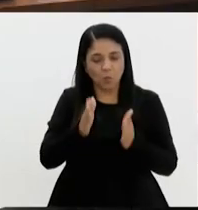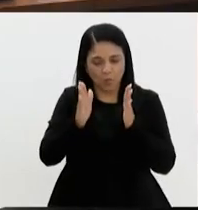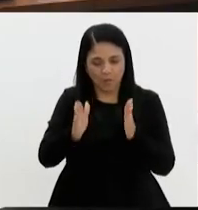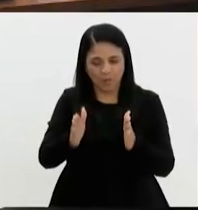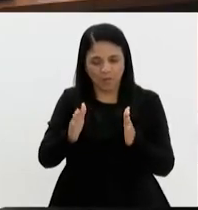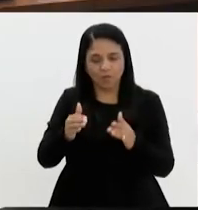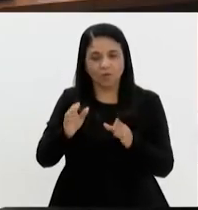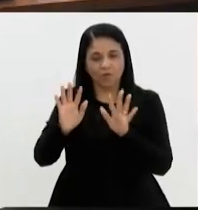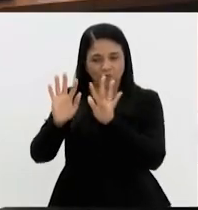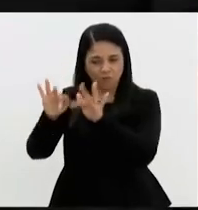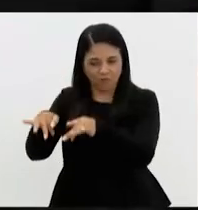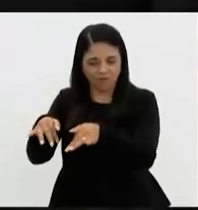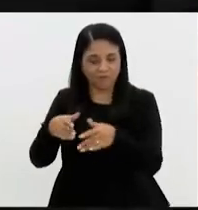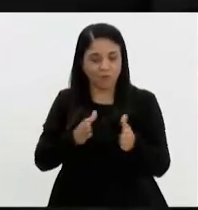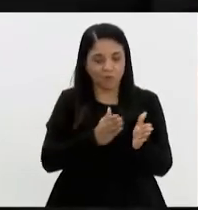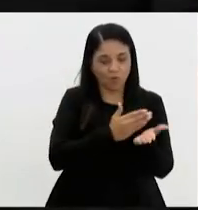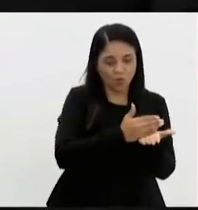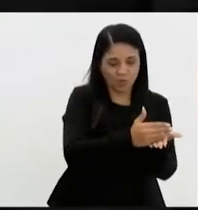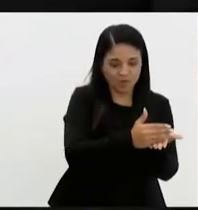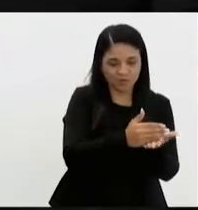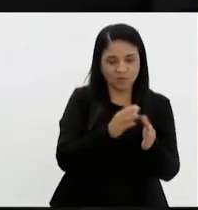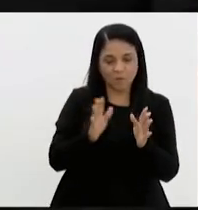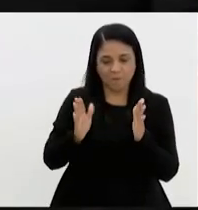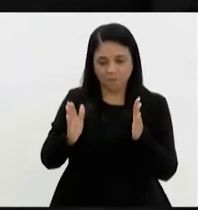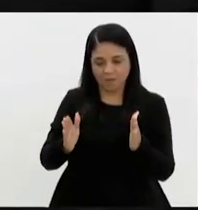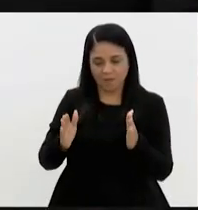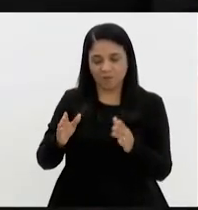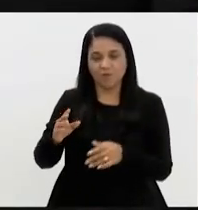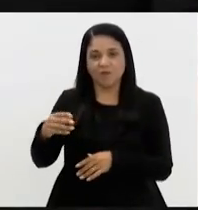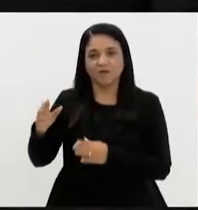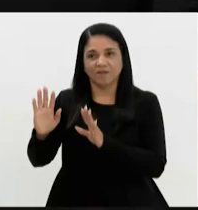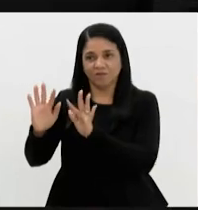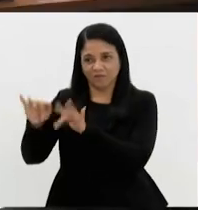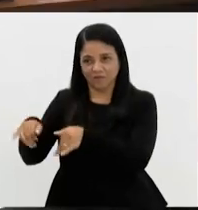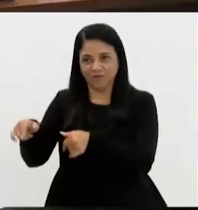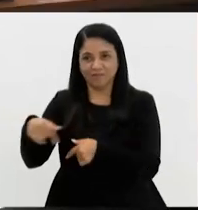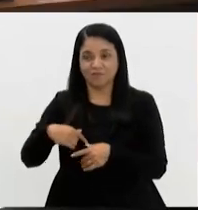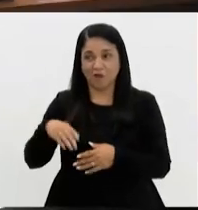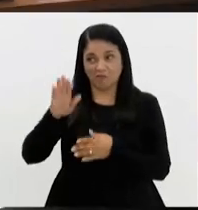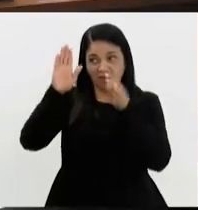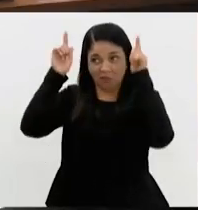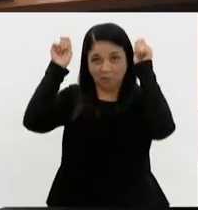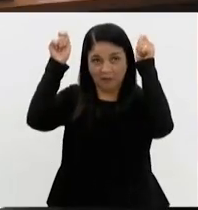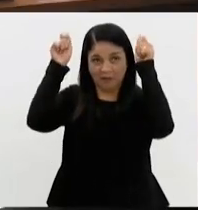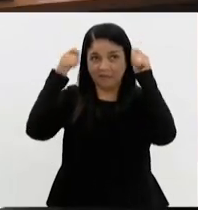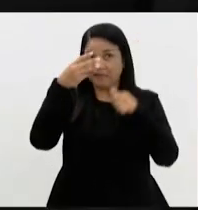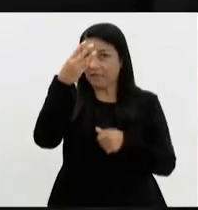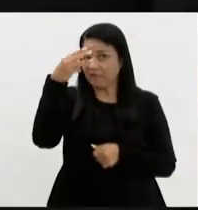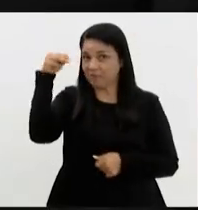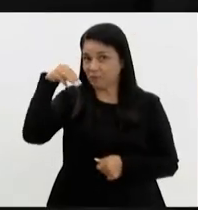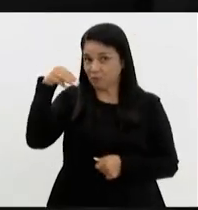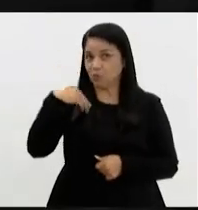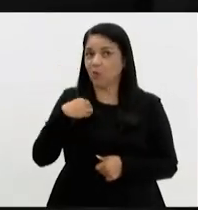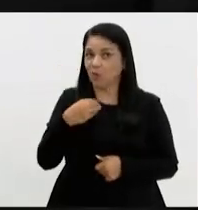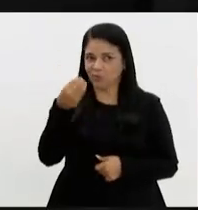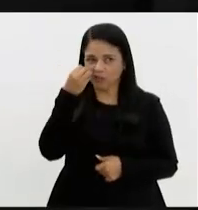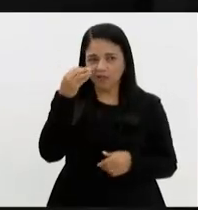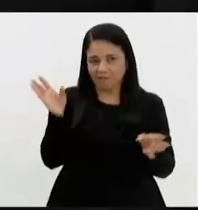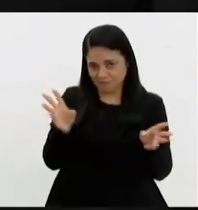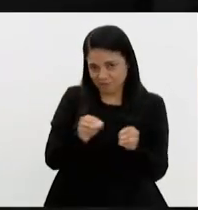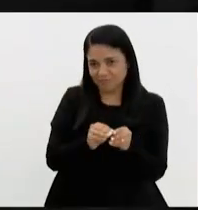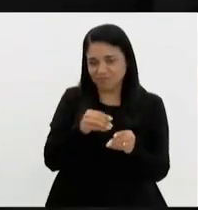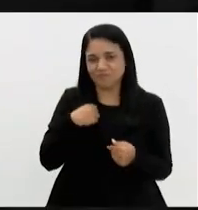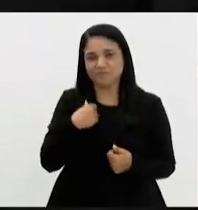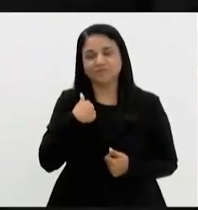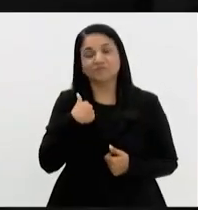Eh e o Dr Alan já levantou a plaquinha ele falou você tem TRS minutos ali ó né Tentarei ser breve apenas aqui